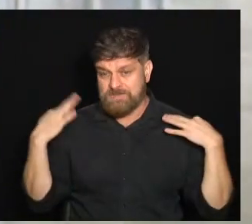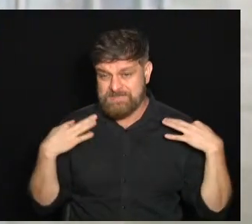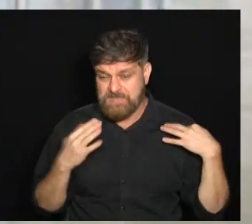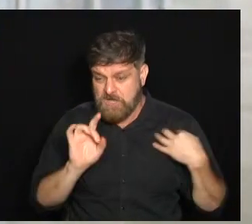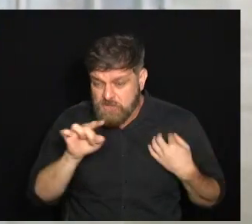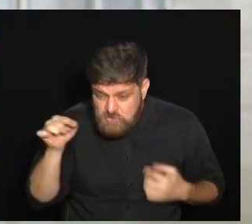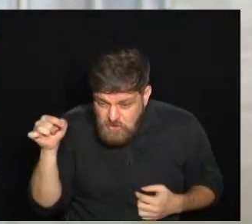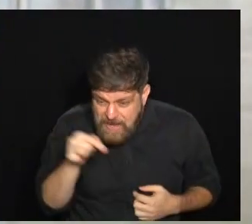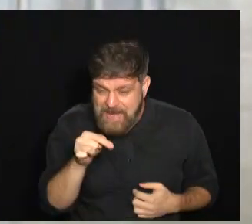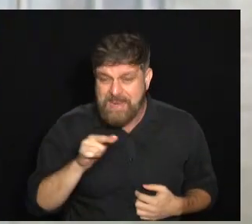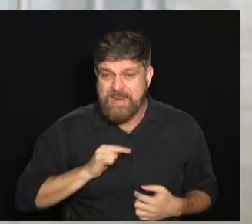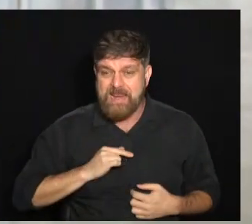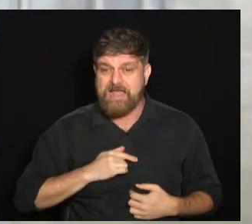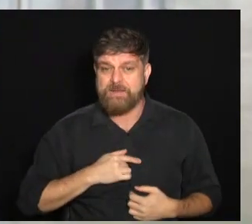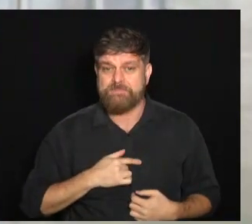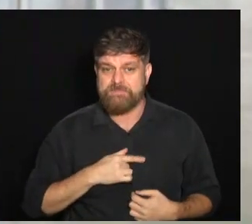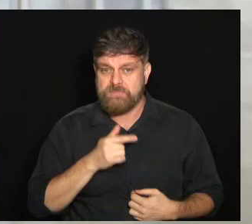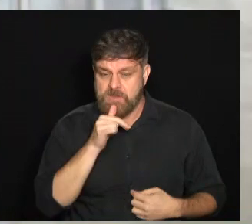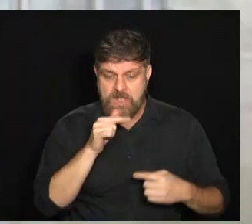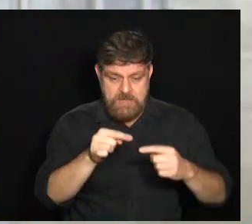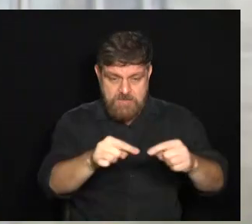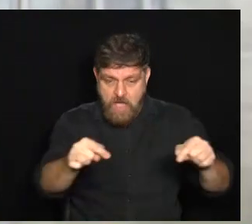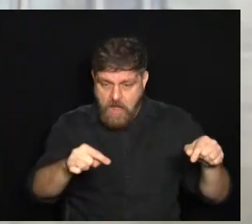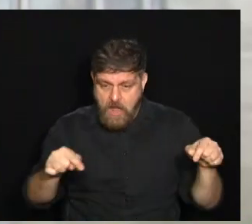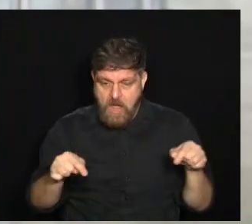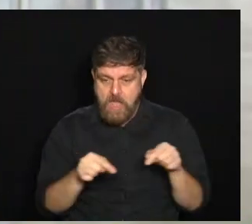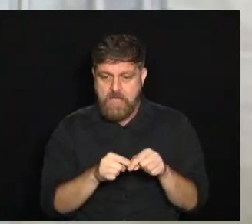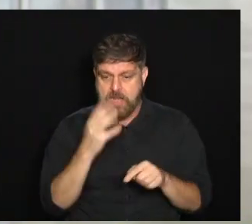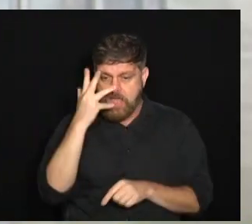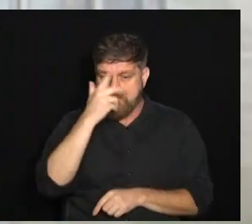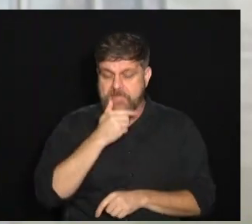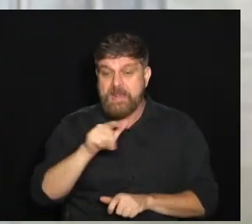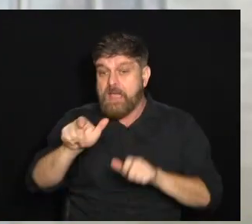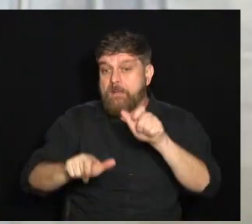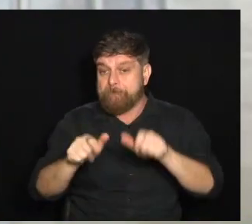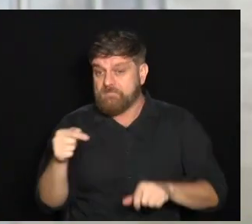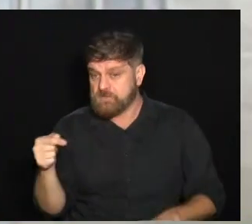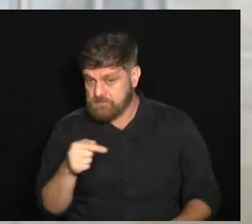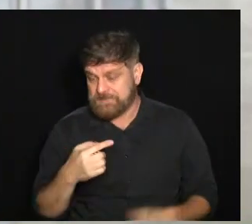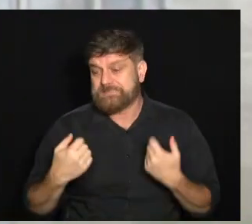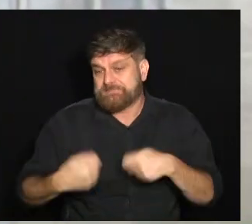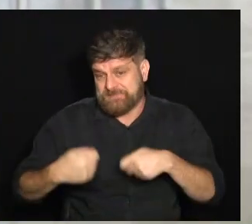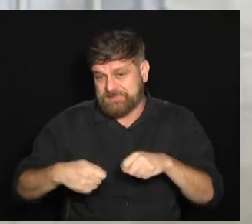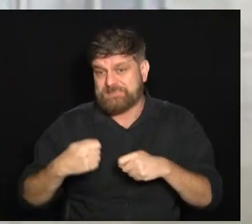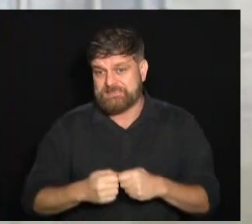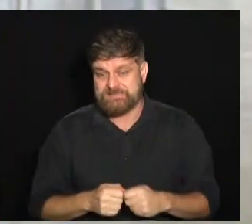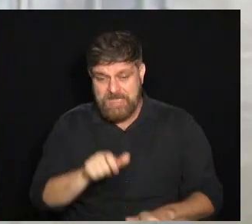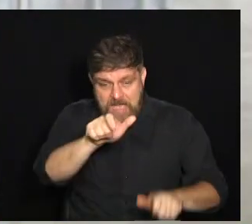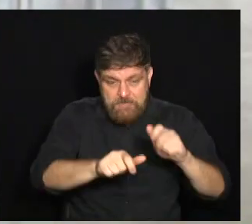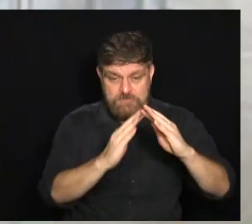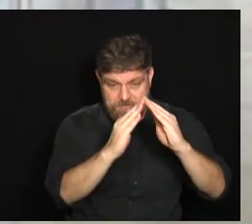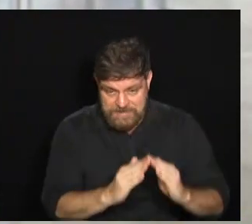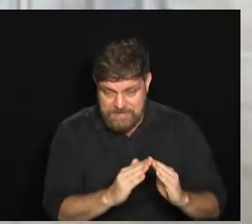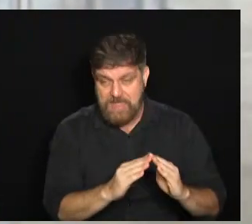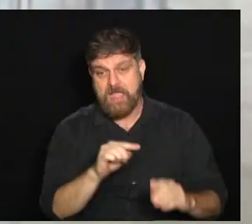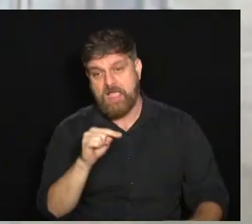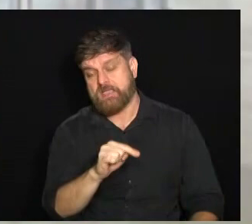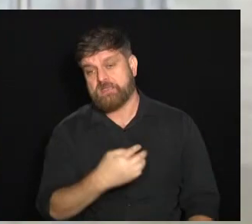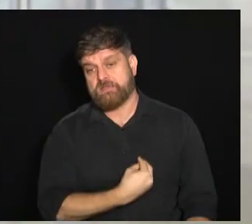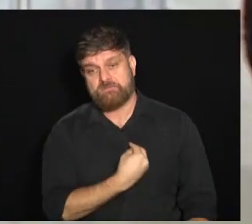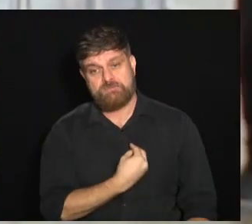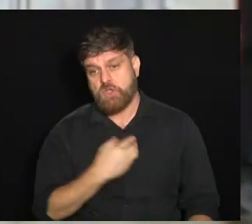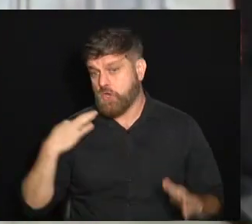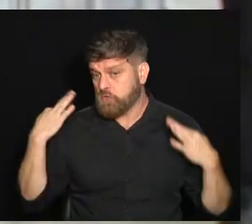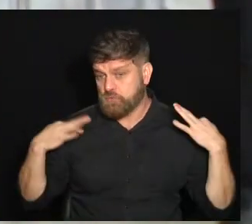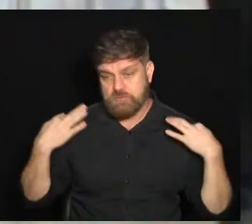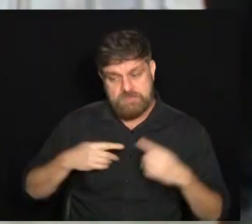lá na ilha quem realmente precisa para movimentar os moradores de Ilhabela e não mais os